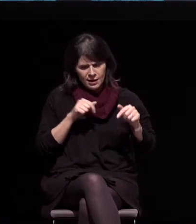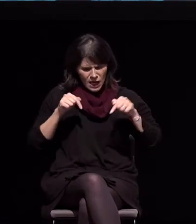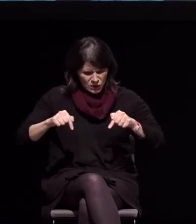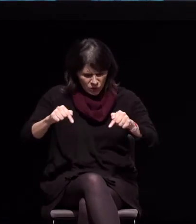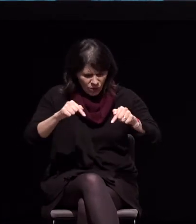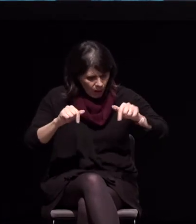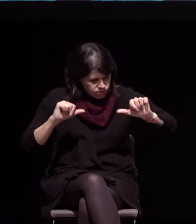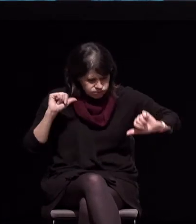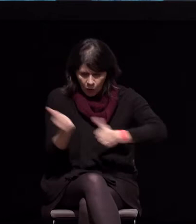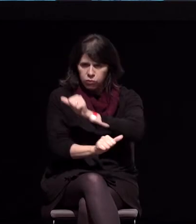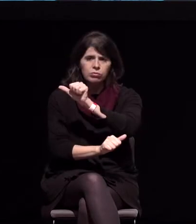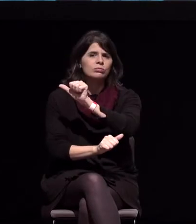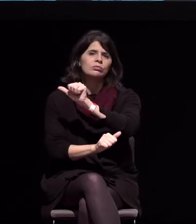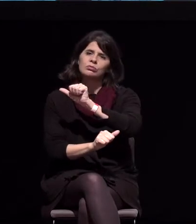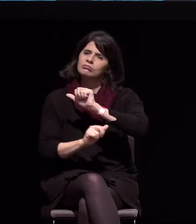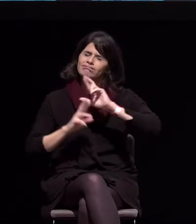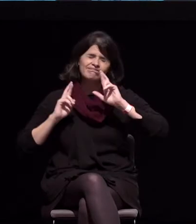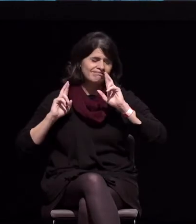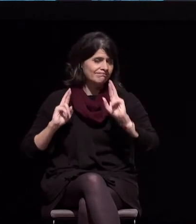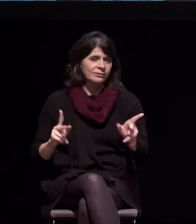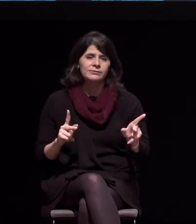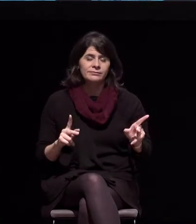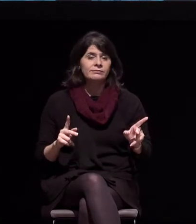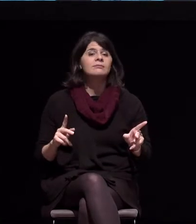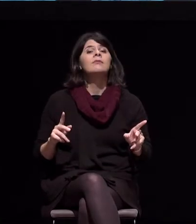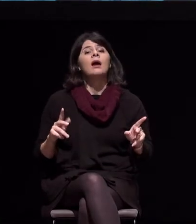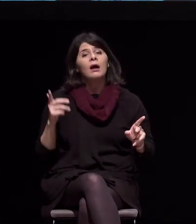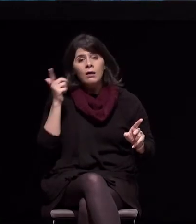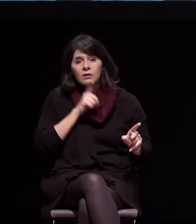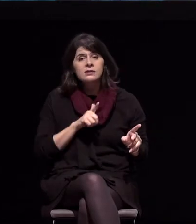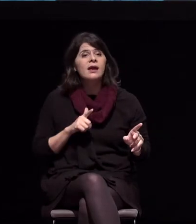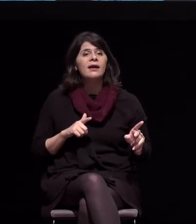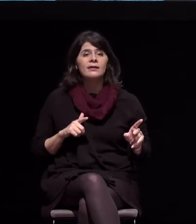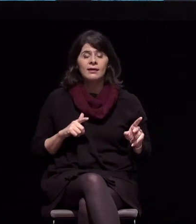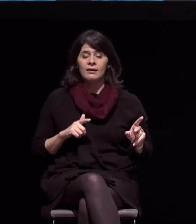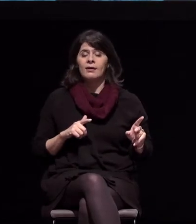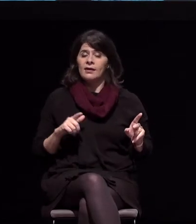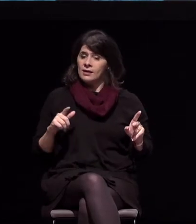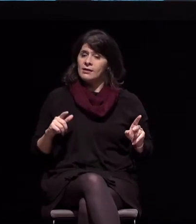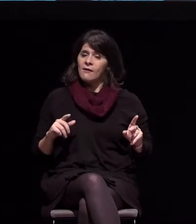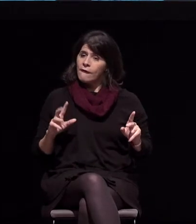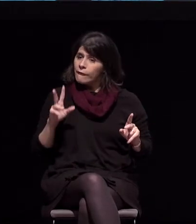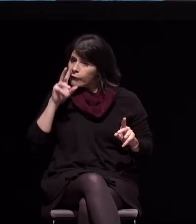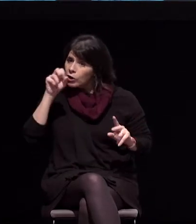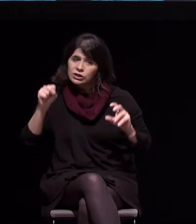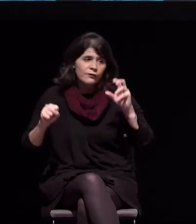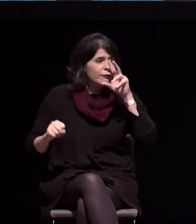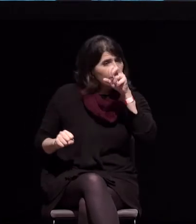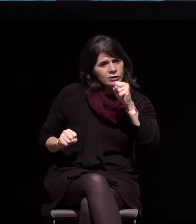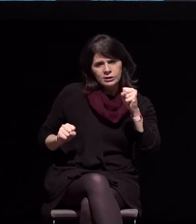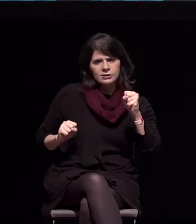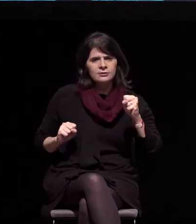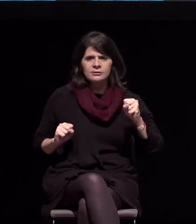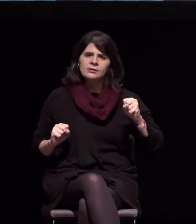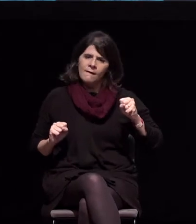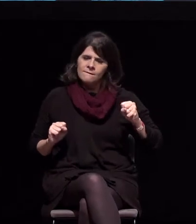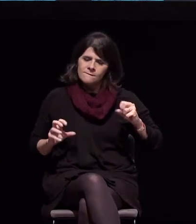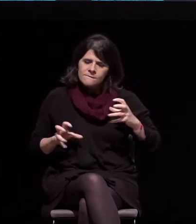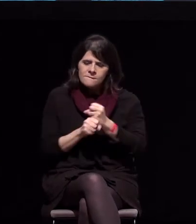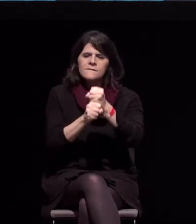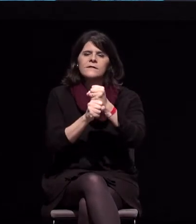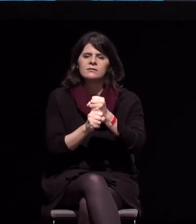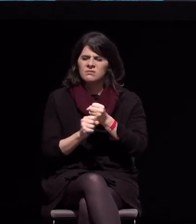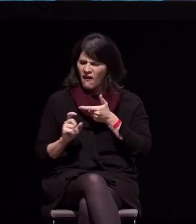existentes. Assim, poderemos acumular forças para enfrentar o genocídio que mata diariamente tantos homens, mulheres e crianças